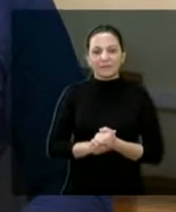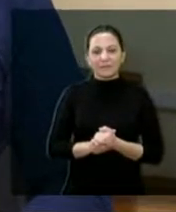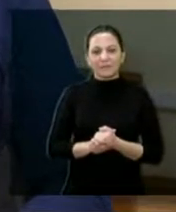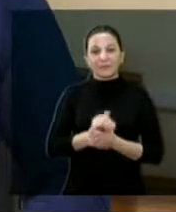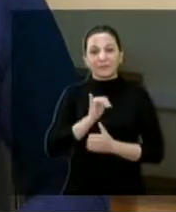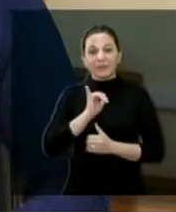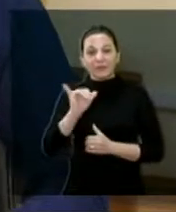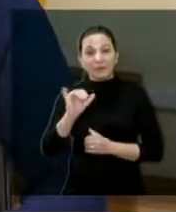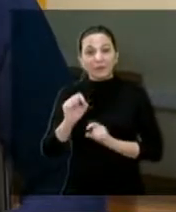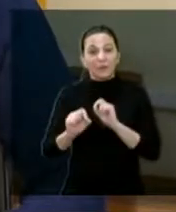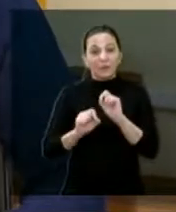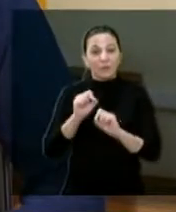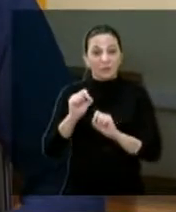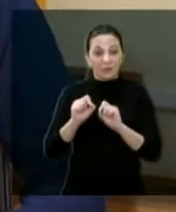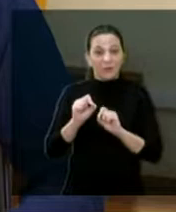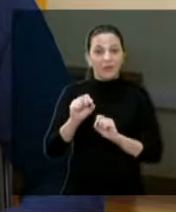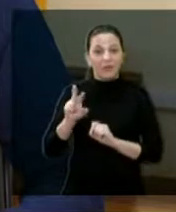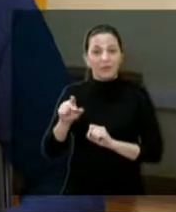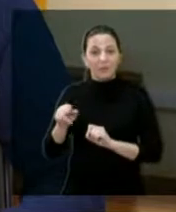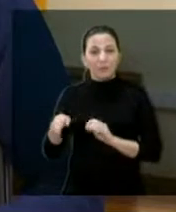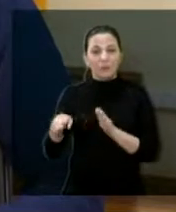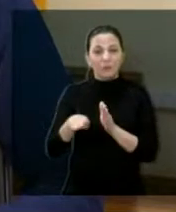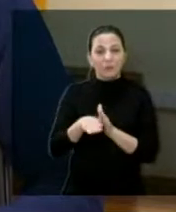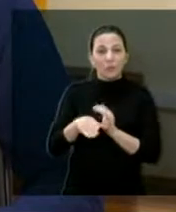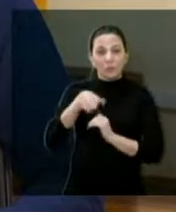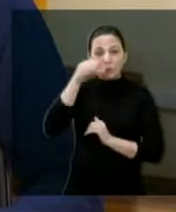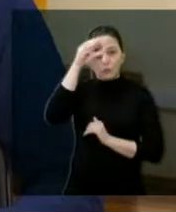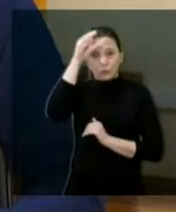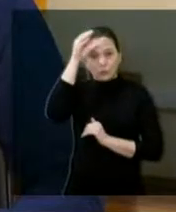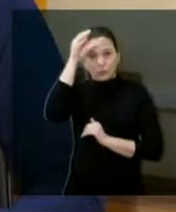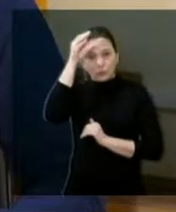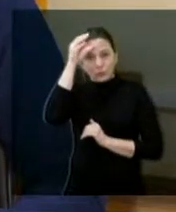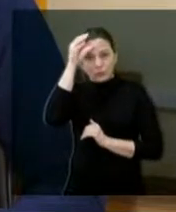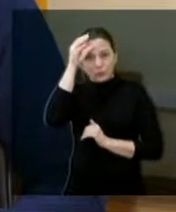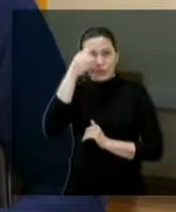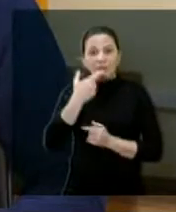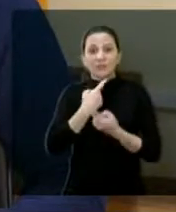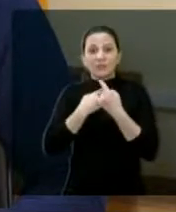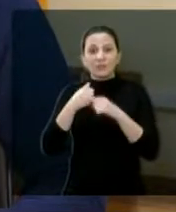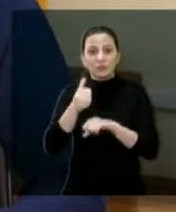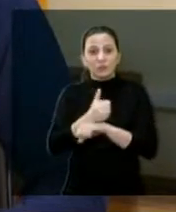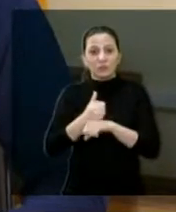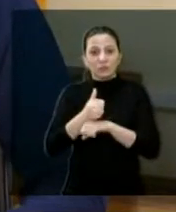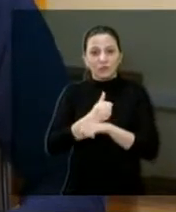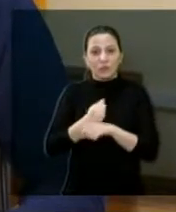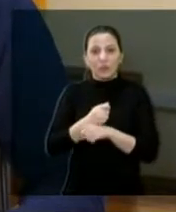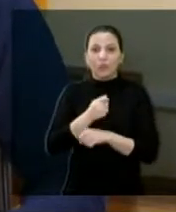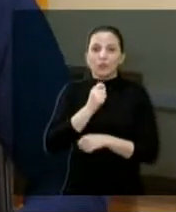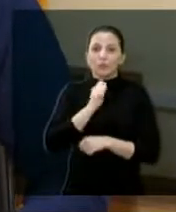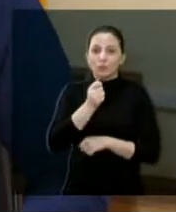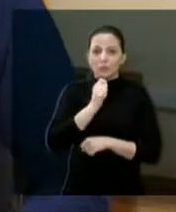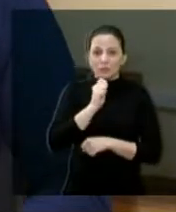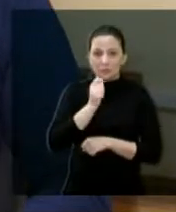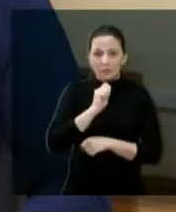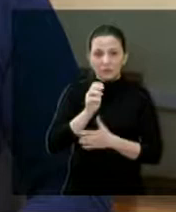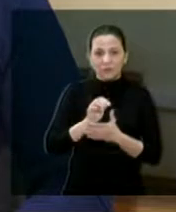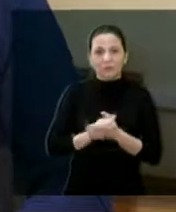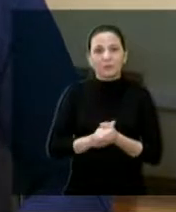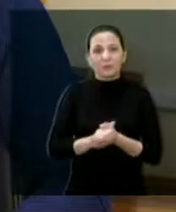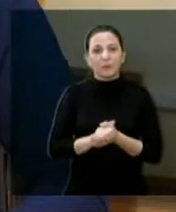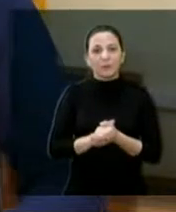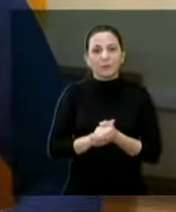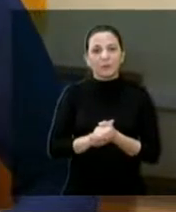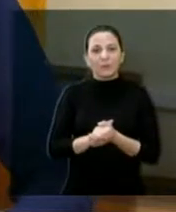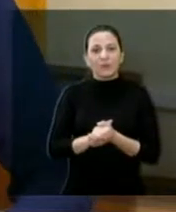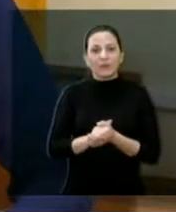meu irmão quis ir para São Paulo, eu estou na casa do tio, que ele quer fazer jornalismo. Pois ele se tornou jovem, foi para Casper